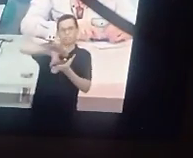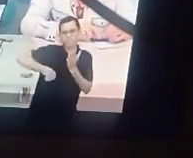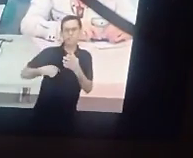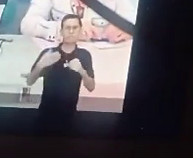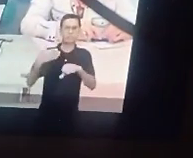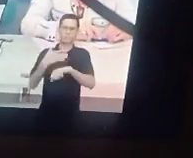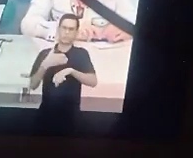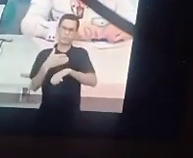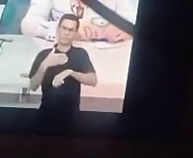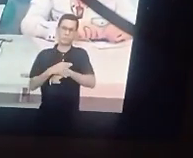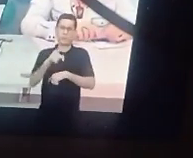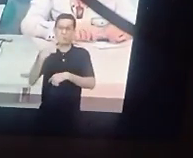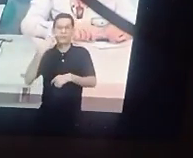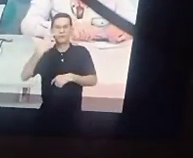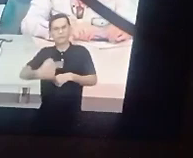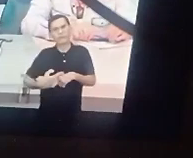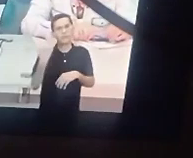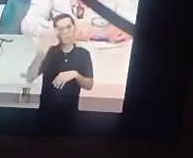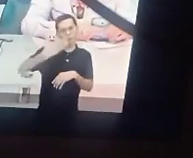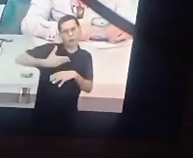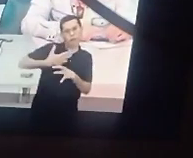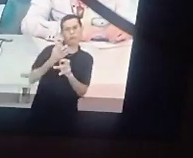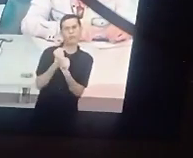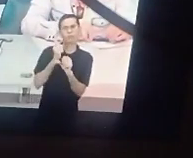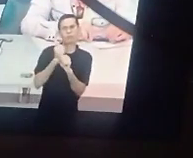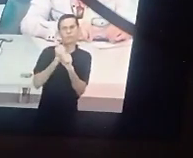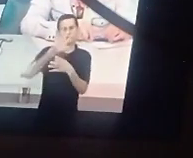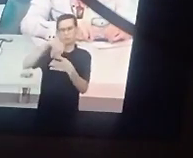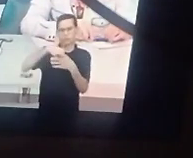faça a verificação da sua pontuação lá no sistema, tá bom?